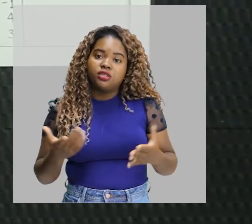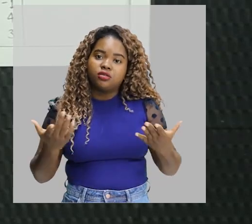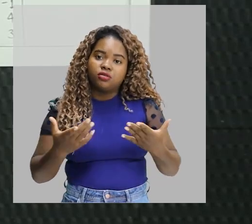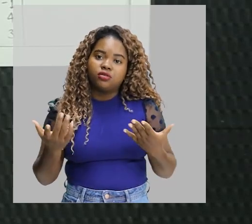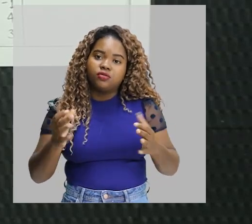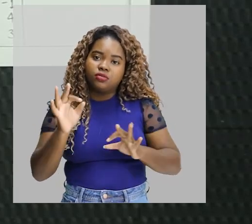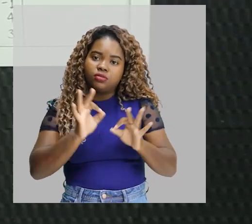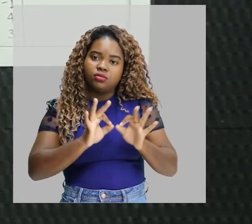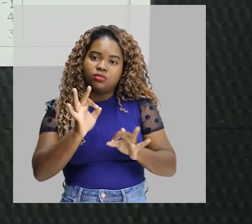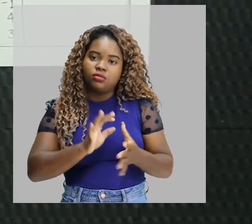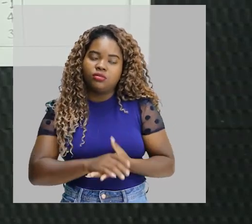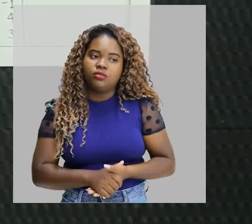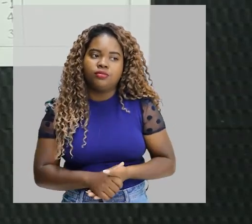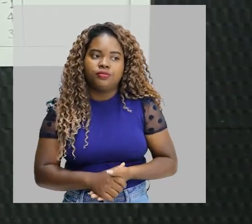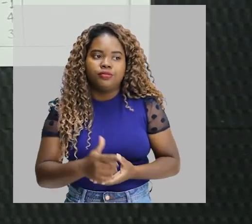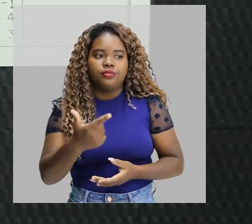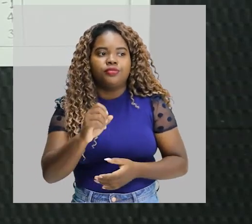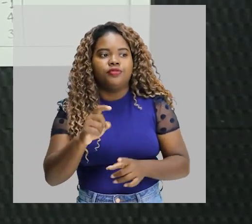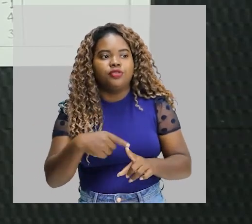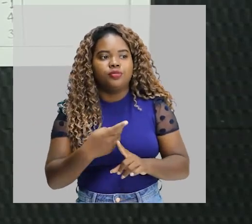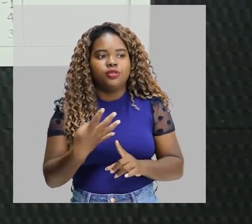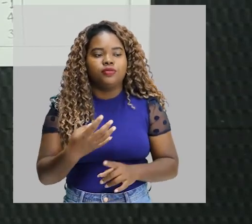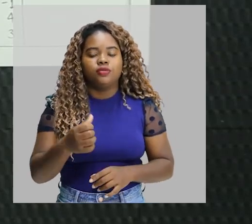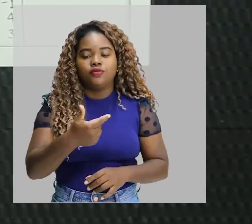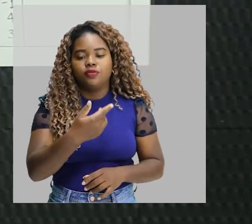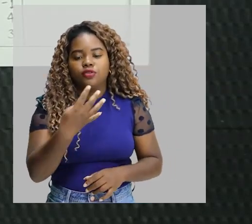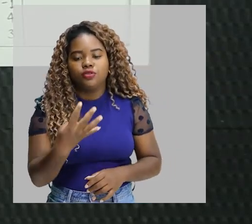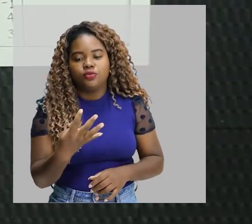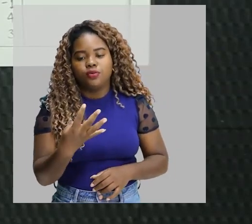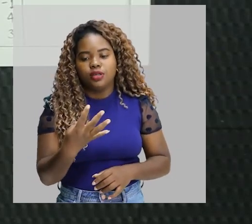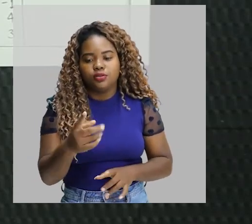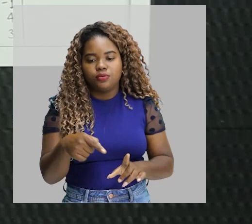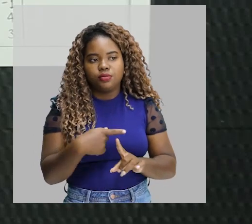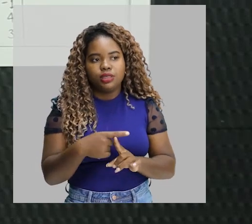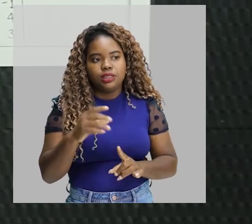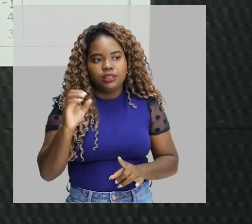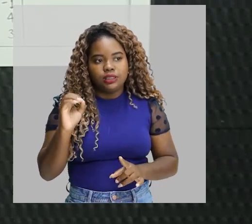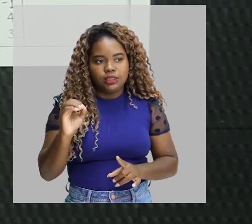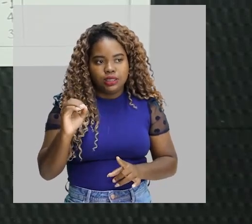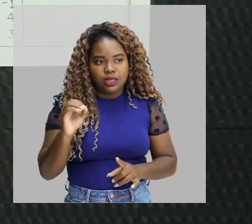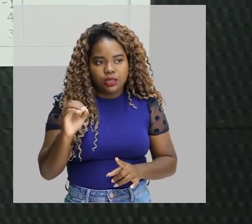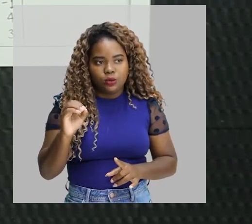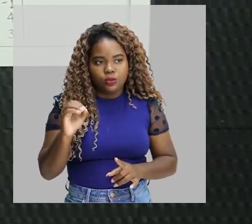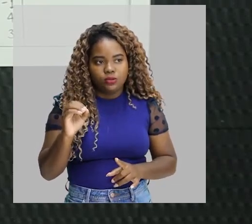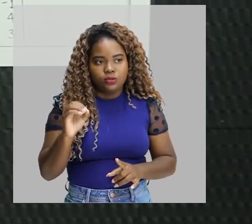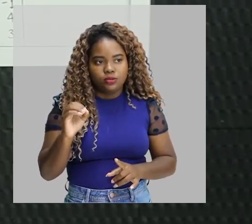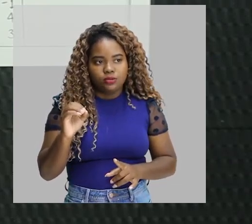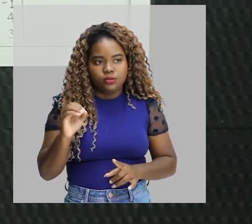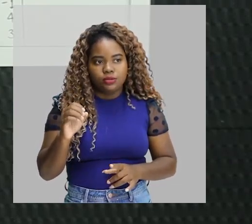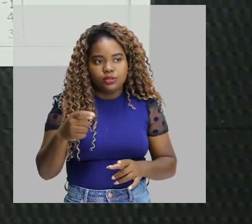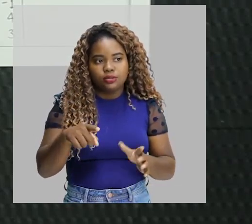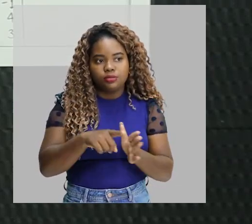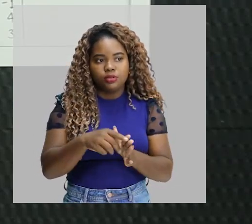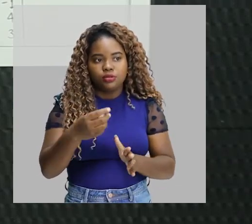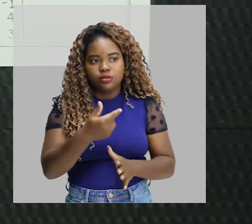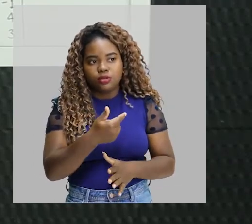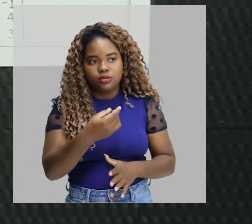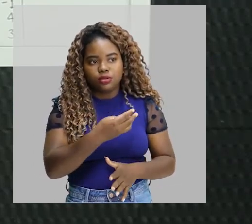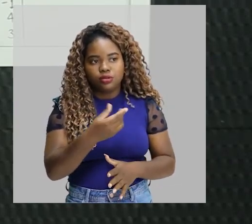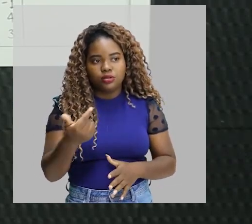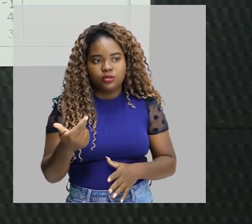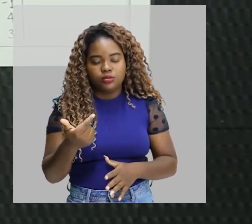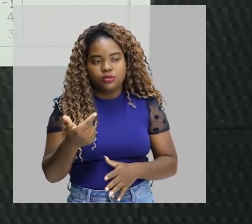as contas né é 20 com quatro da 24 né 24 - 32 dá